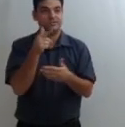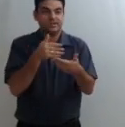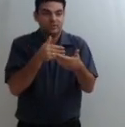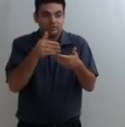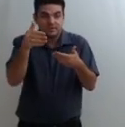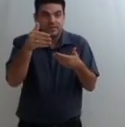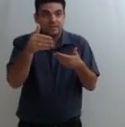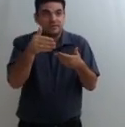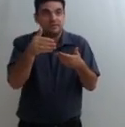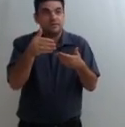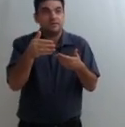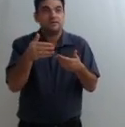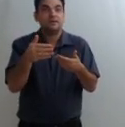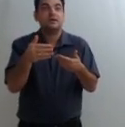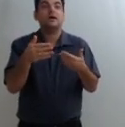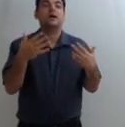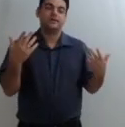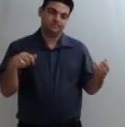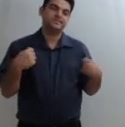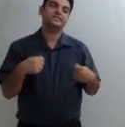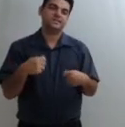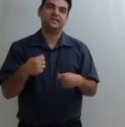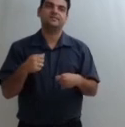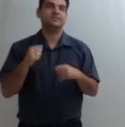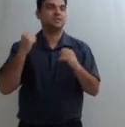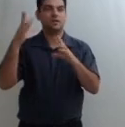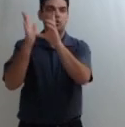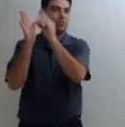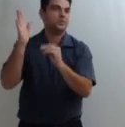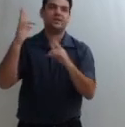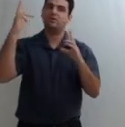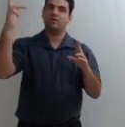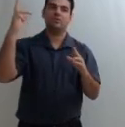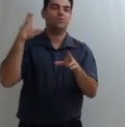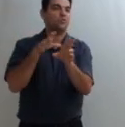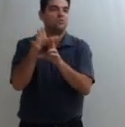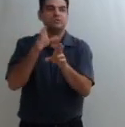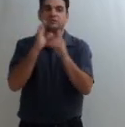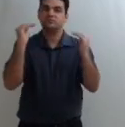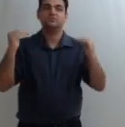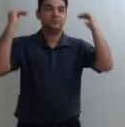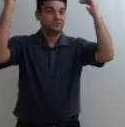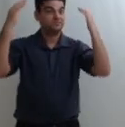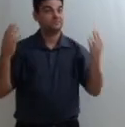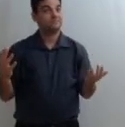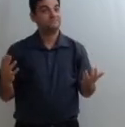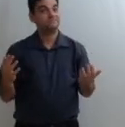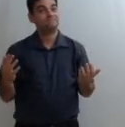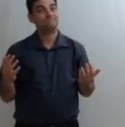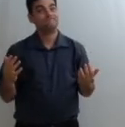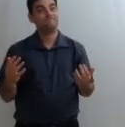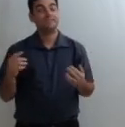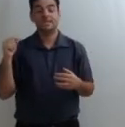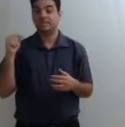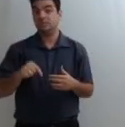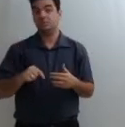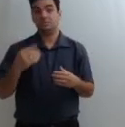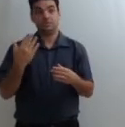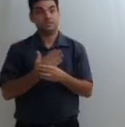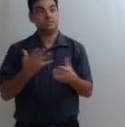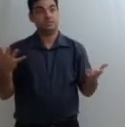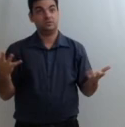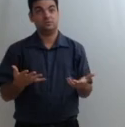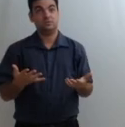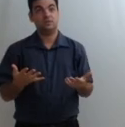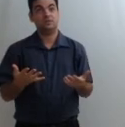então reger-se-iam por essa nova orientação do Supremo. E aqui, no caso, a instrução se